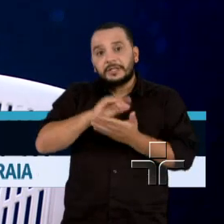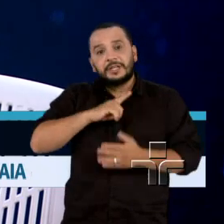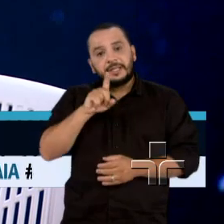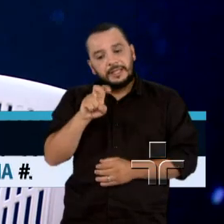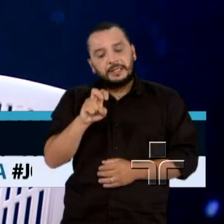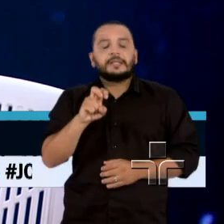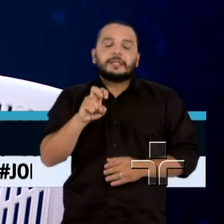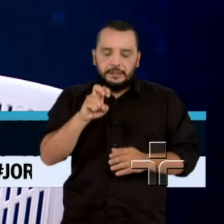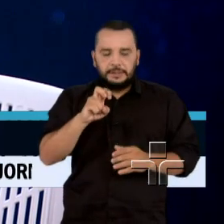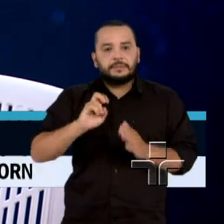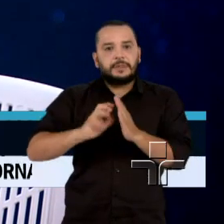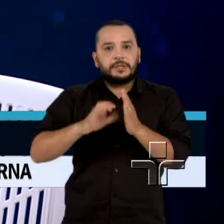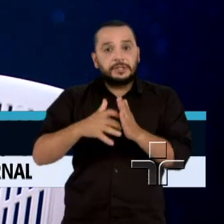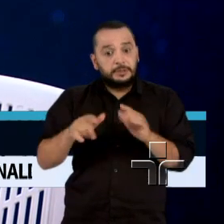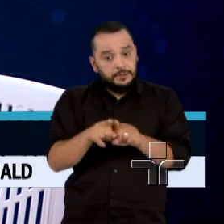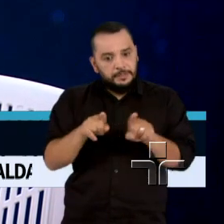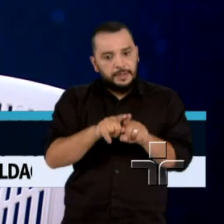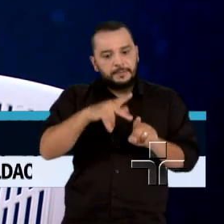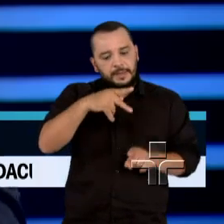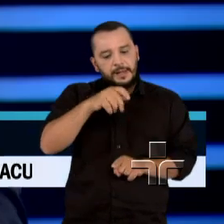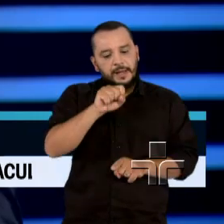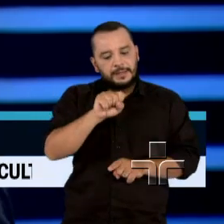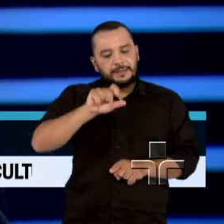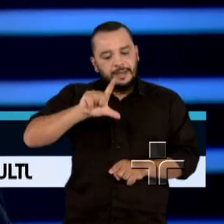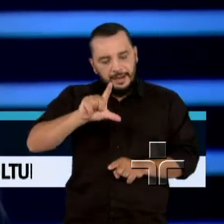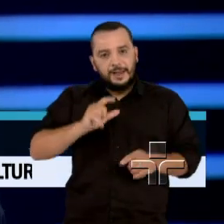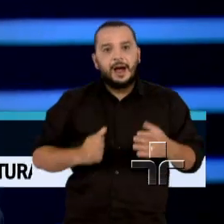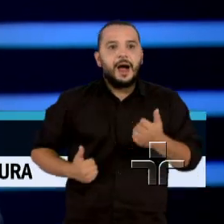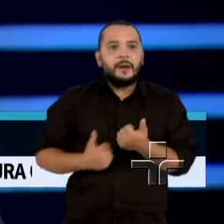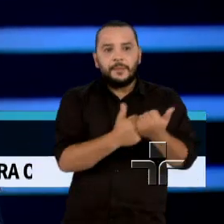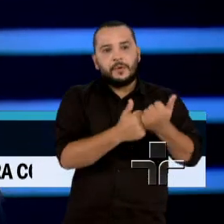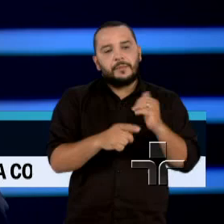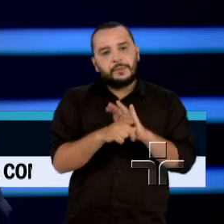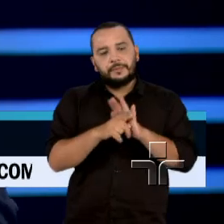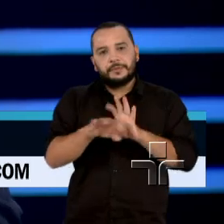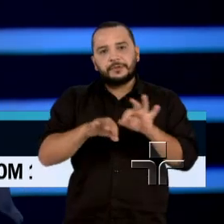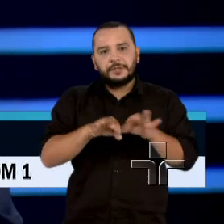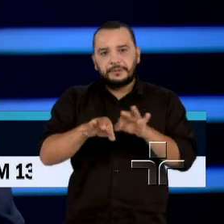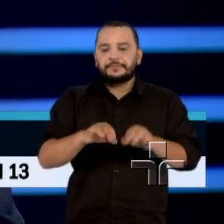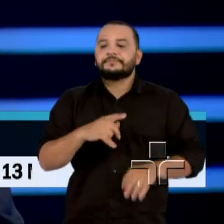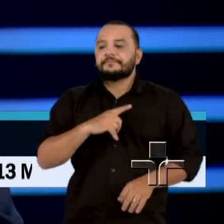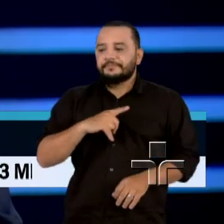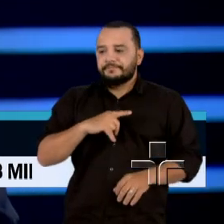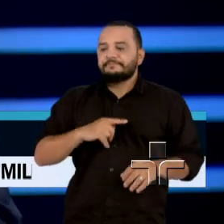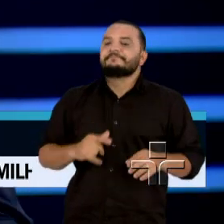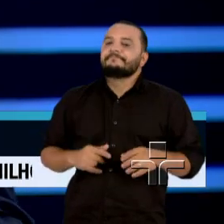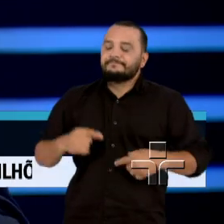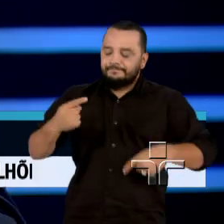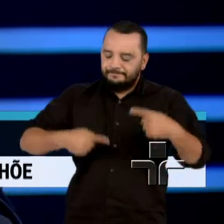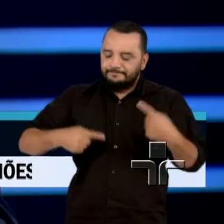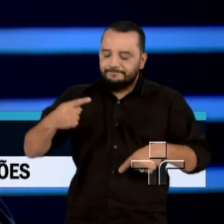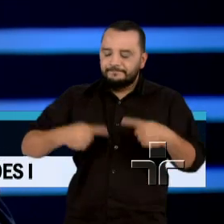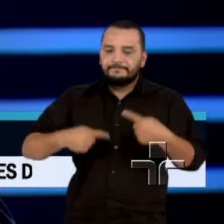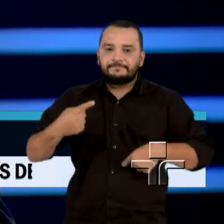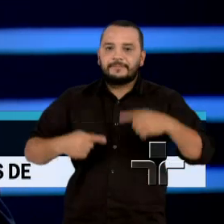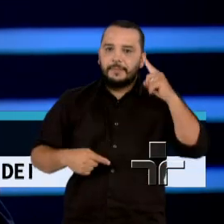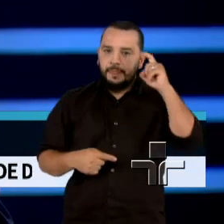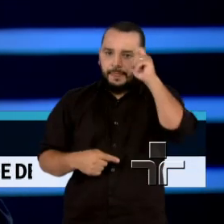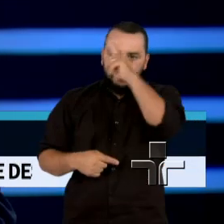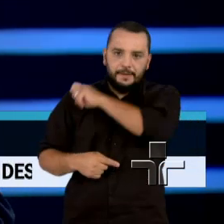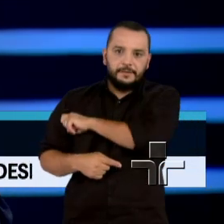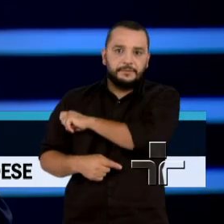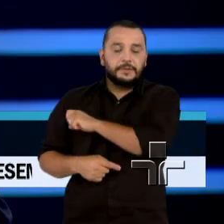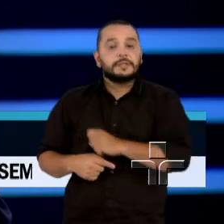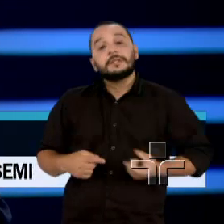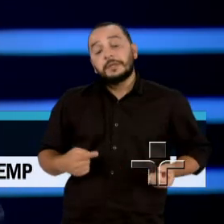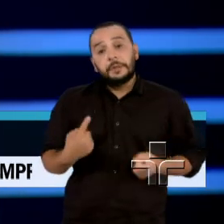PSL, apoiaram o projeto. Essa é uma discussão difícil, por conta de você